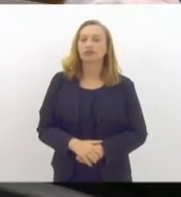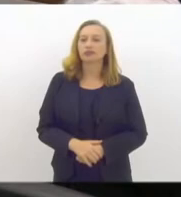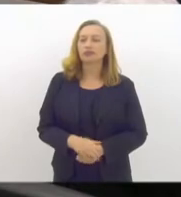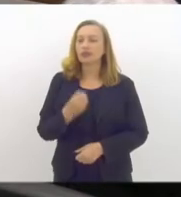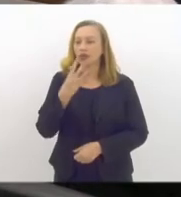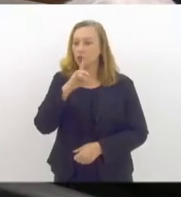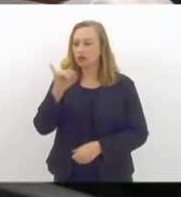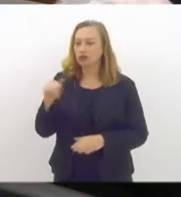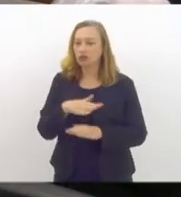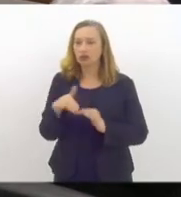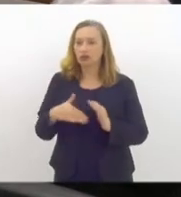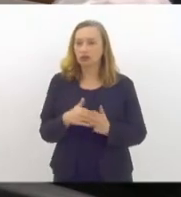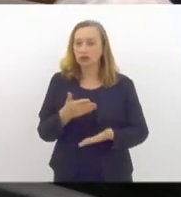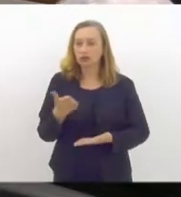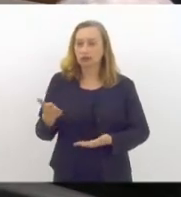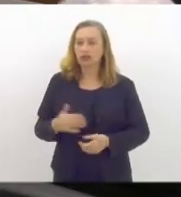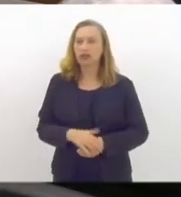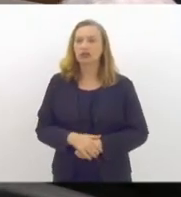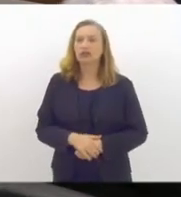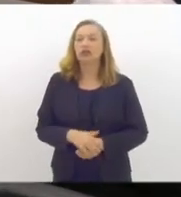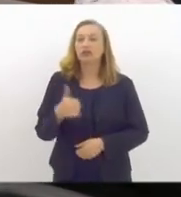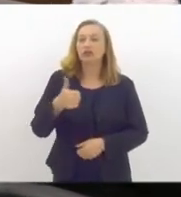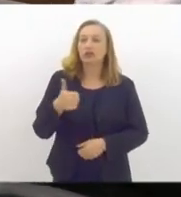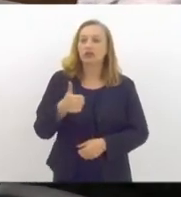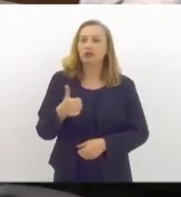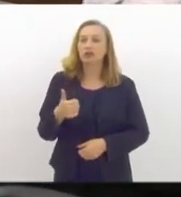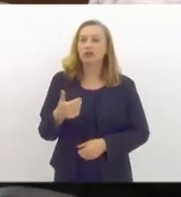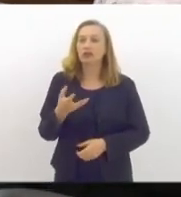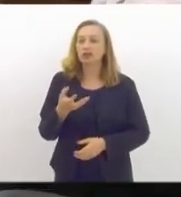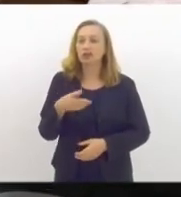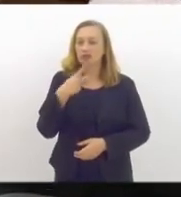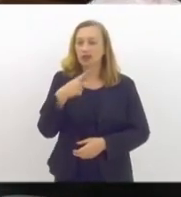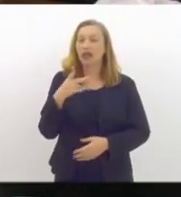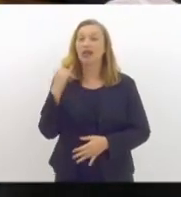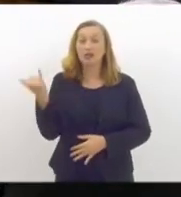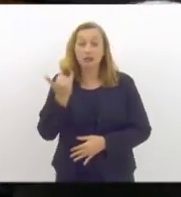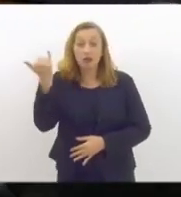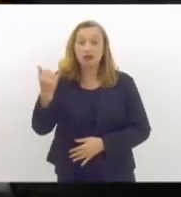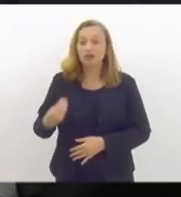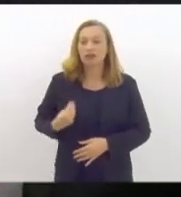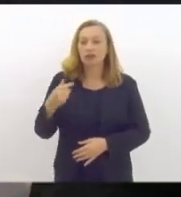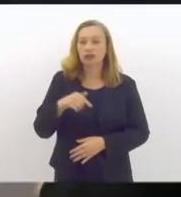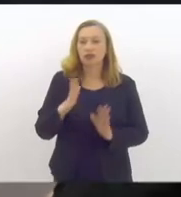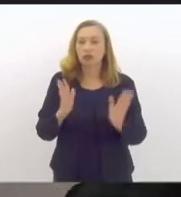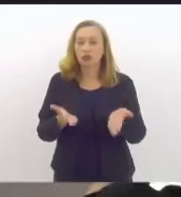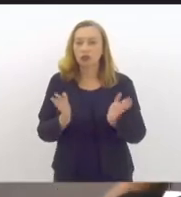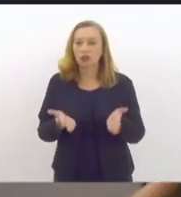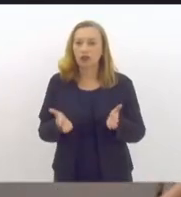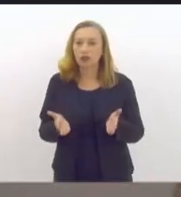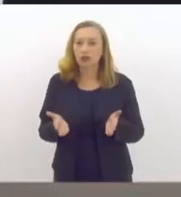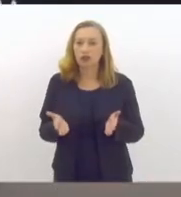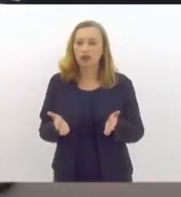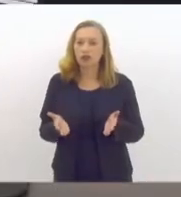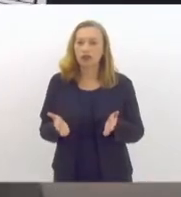Bom dia a todos e todas. Primeiro, queria dizer que é super importante estar aqui hoje,